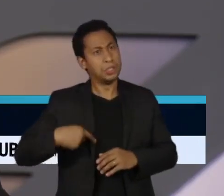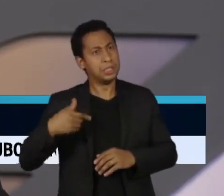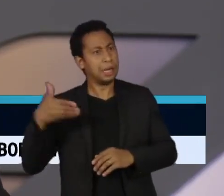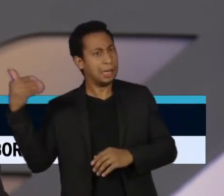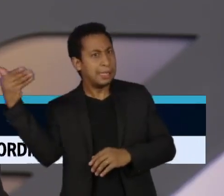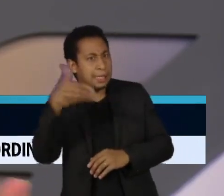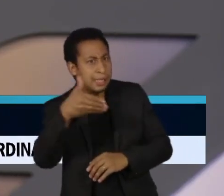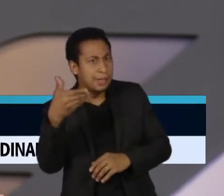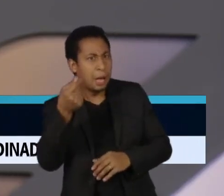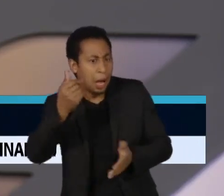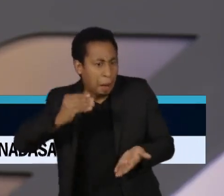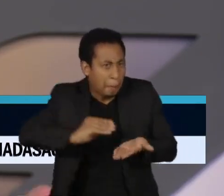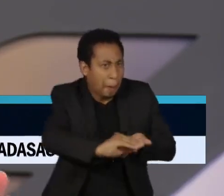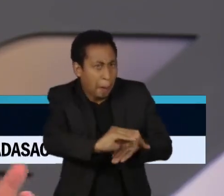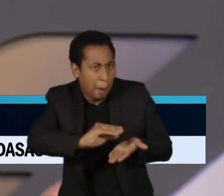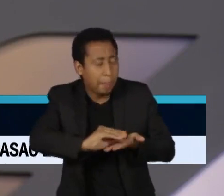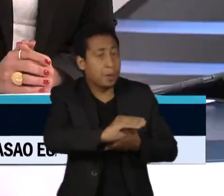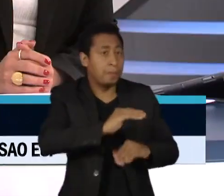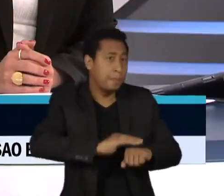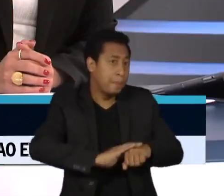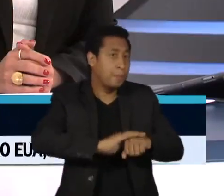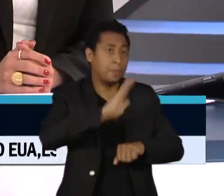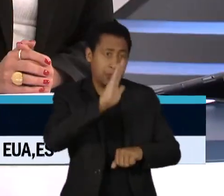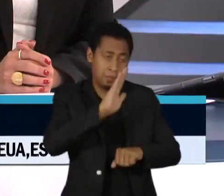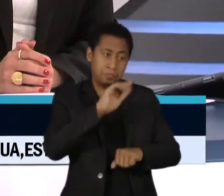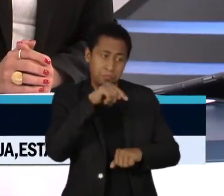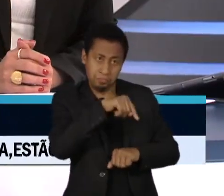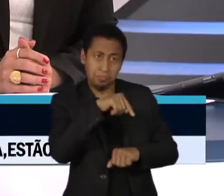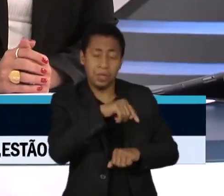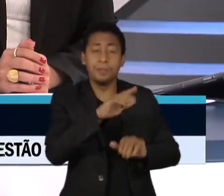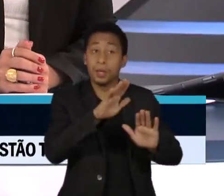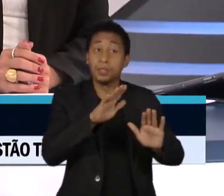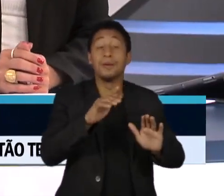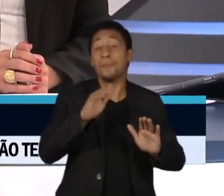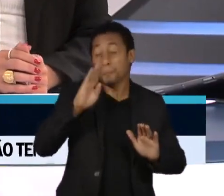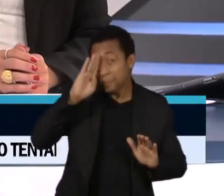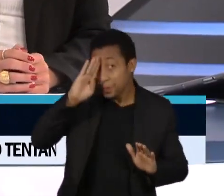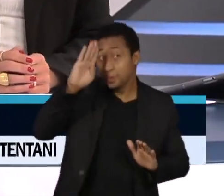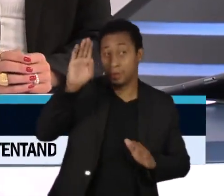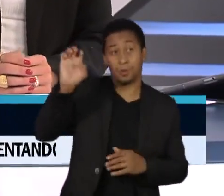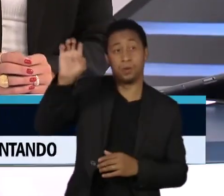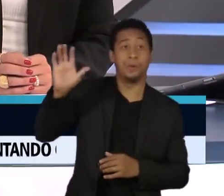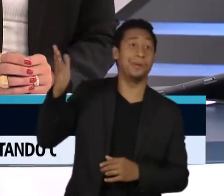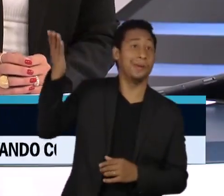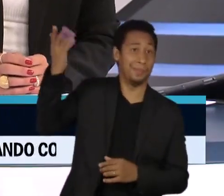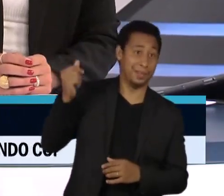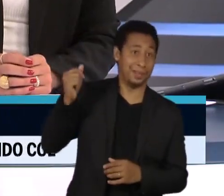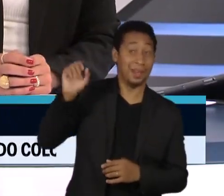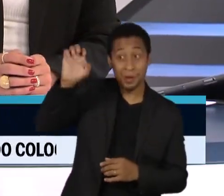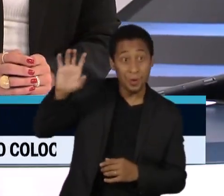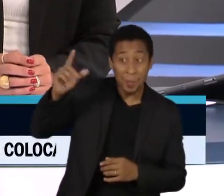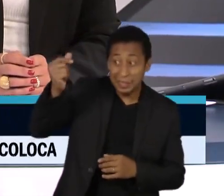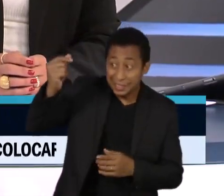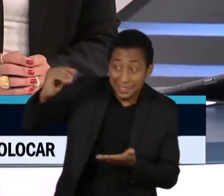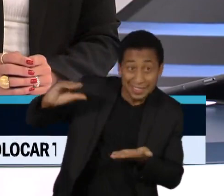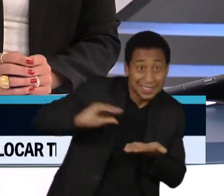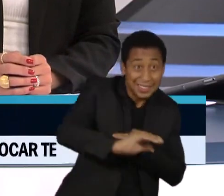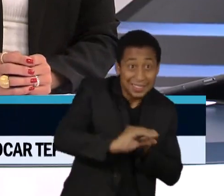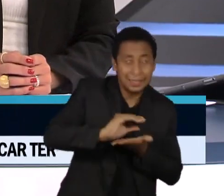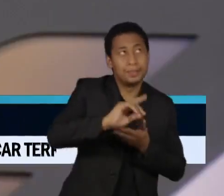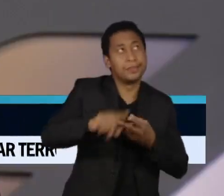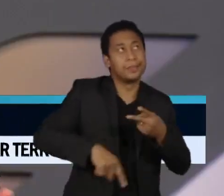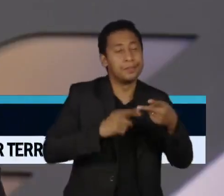é dominante hoje no nosso cenário de investimento. Hoje, os europeus continuam sendo o maior estoque de investimento no Brasil, depois vem